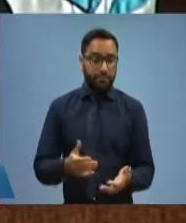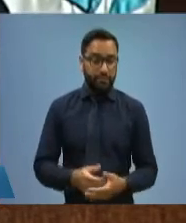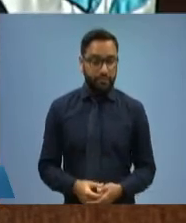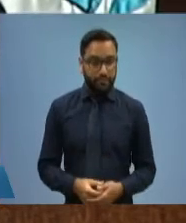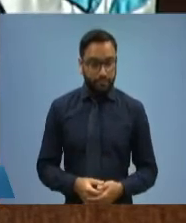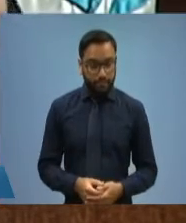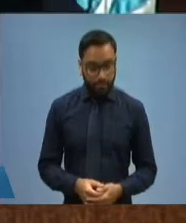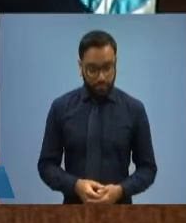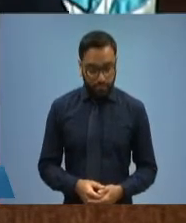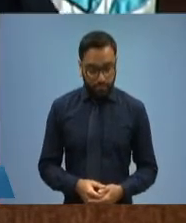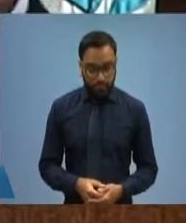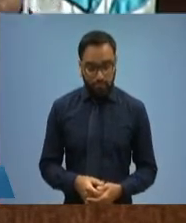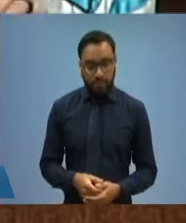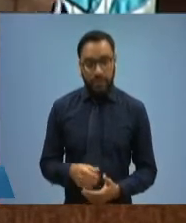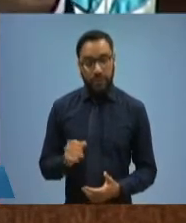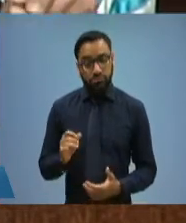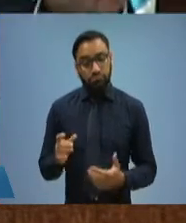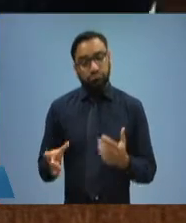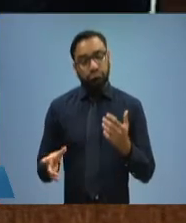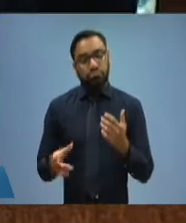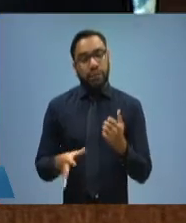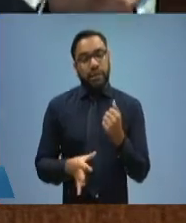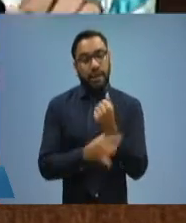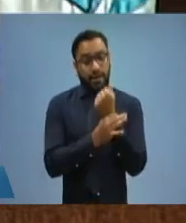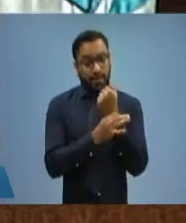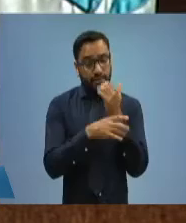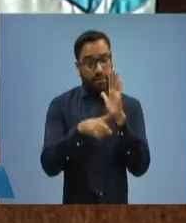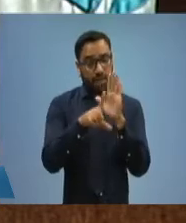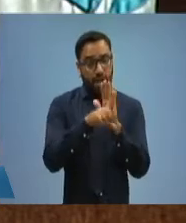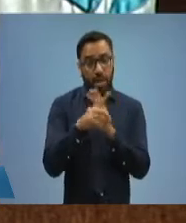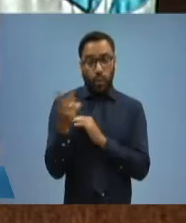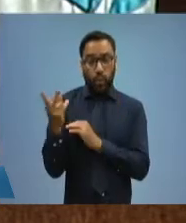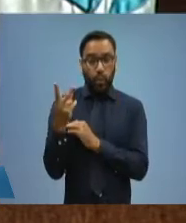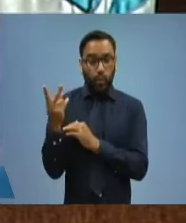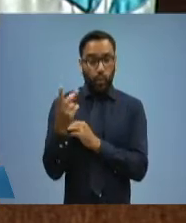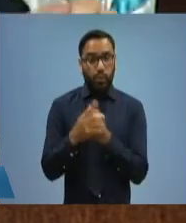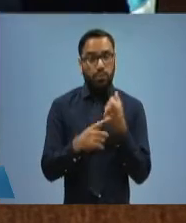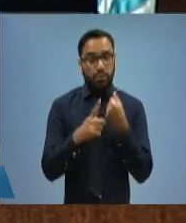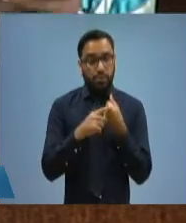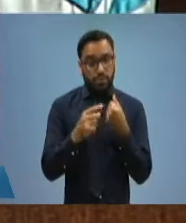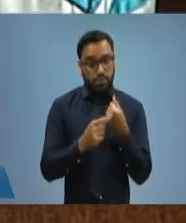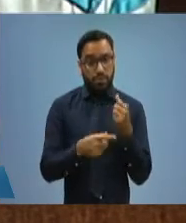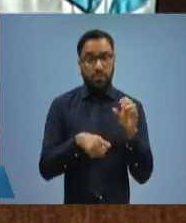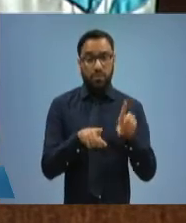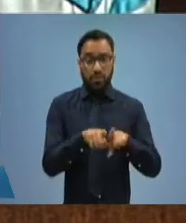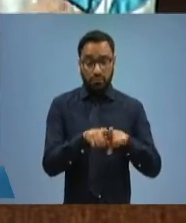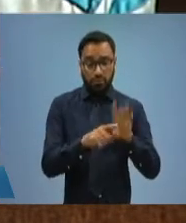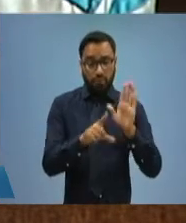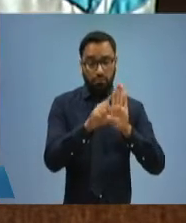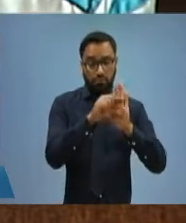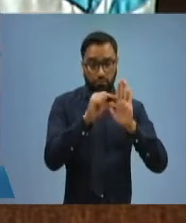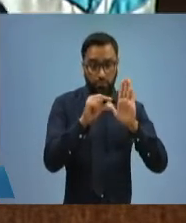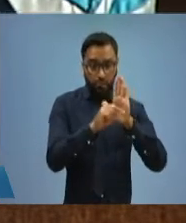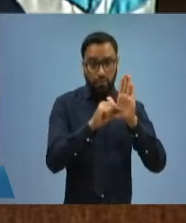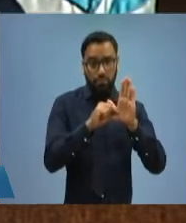lei esses dois artigos e o parágrafo é garantir na